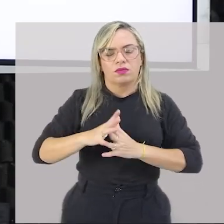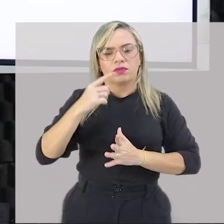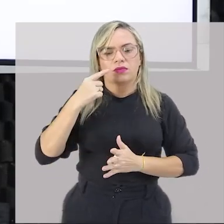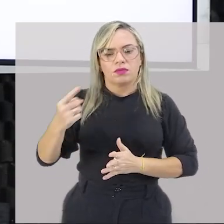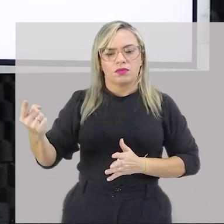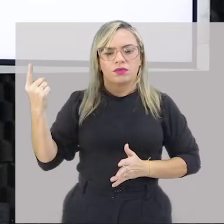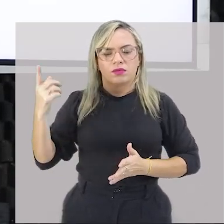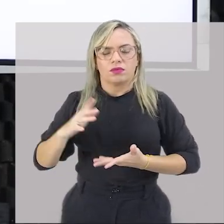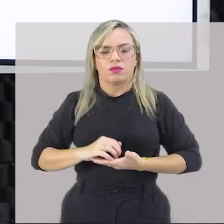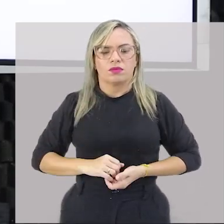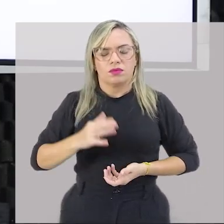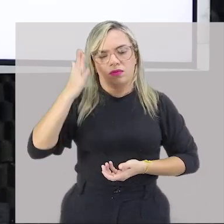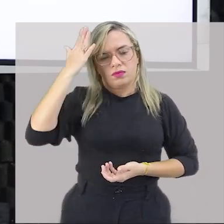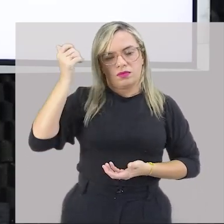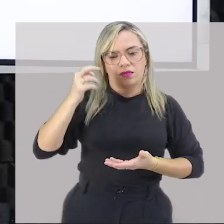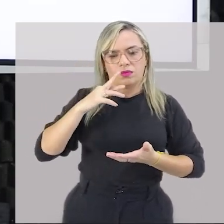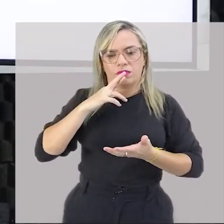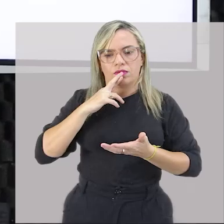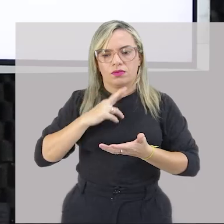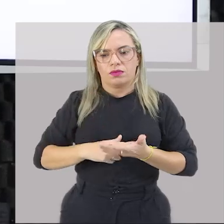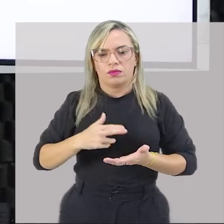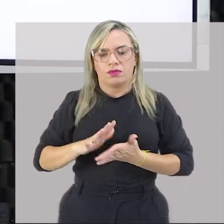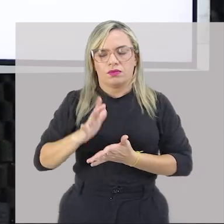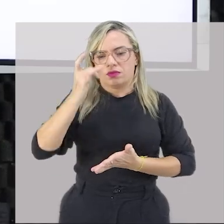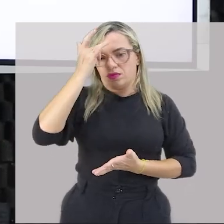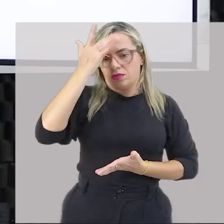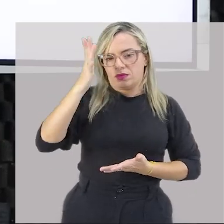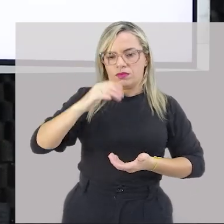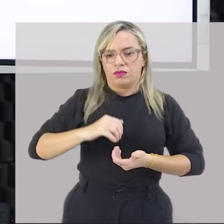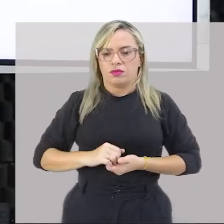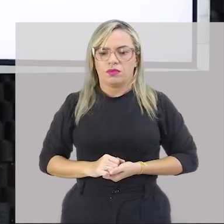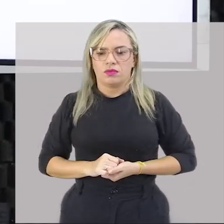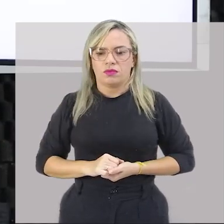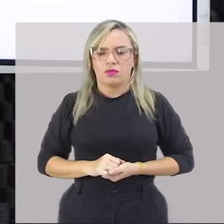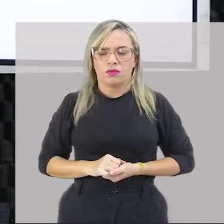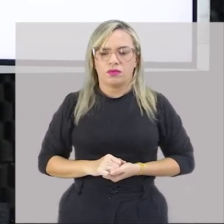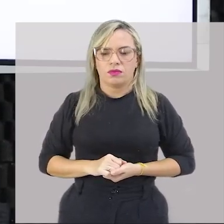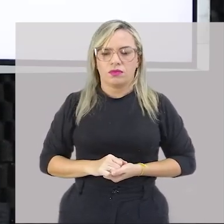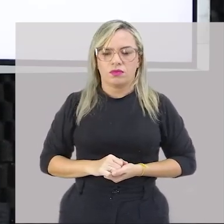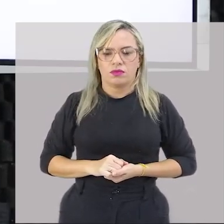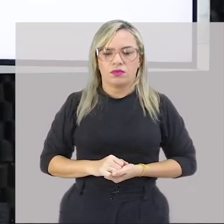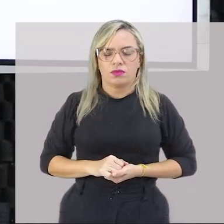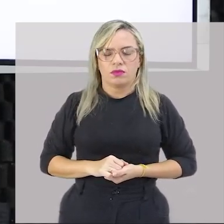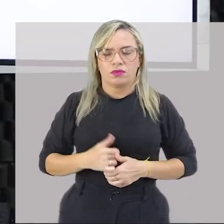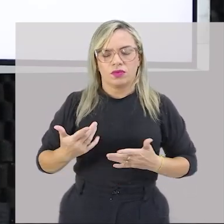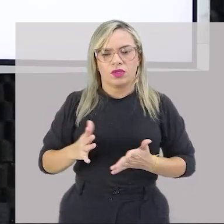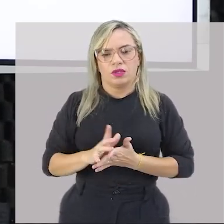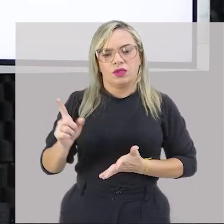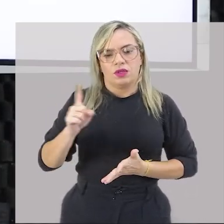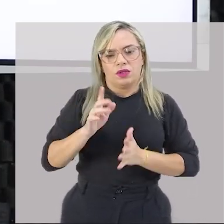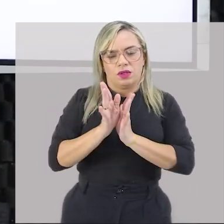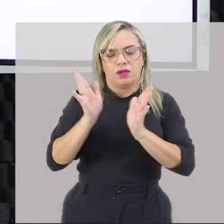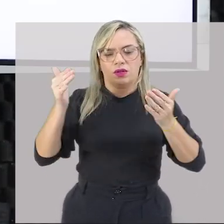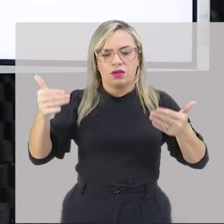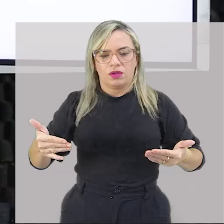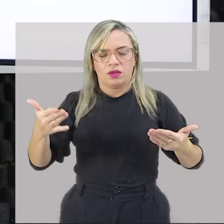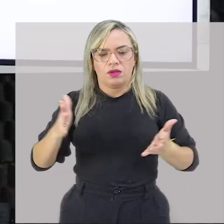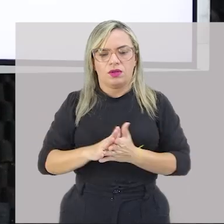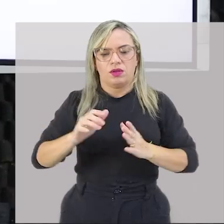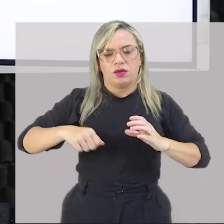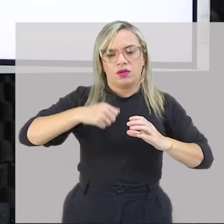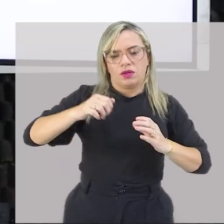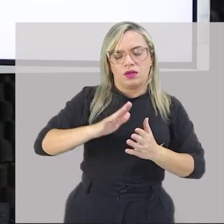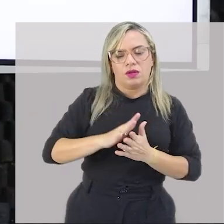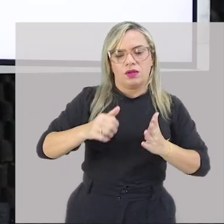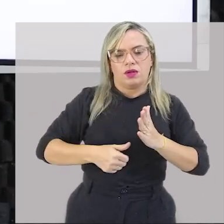assistiu o primeiro vídeo, sabe responder essa daí com facilidade. Se não, te liga, vai lá assistir o